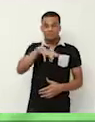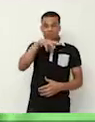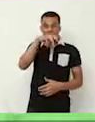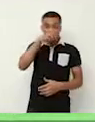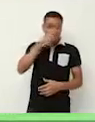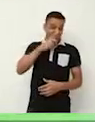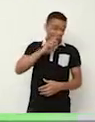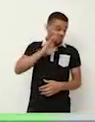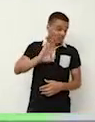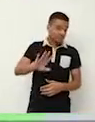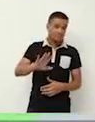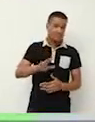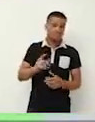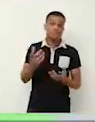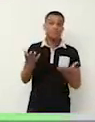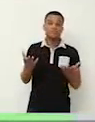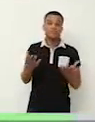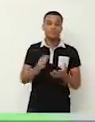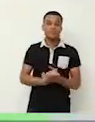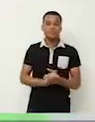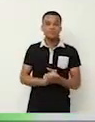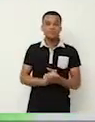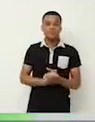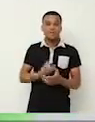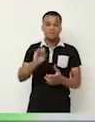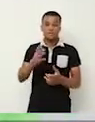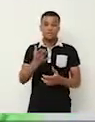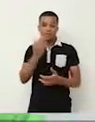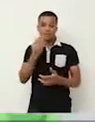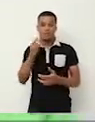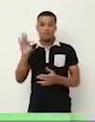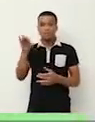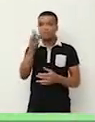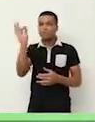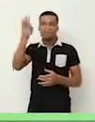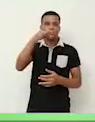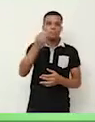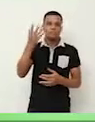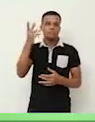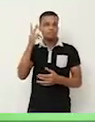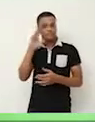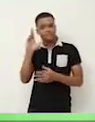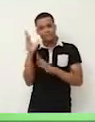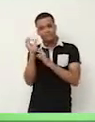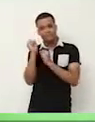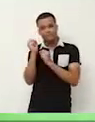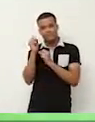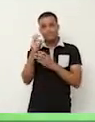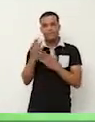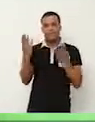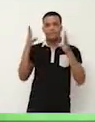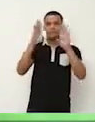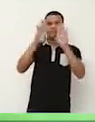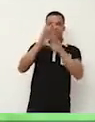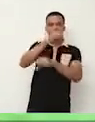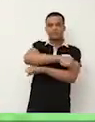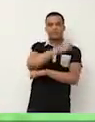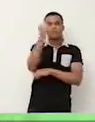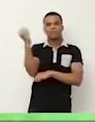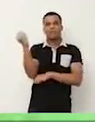cheiro? E a caatinga? É. Cadê? É, o cheiro, você comer... Não, e o mosquito da noite, que ninguém consegue dormir. Tem que dormir com janela